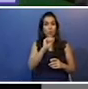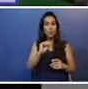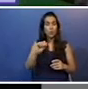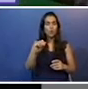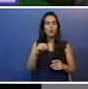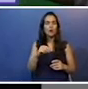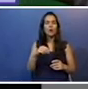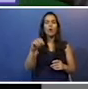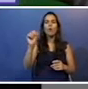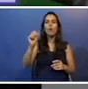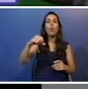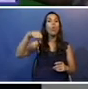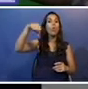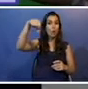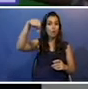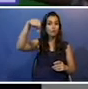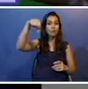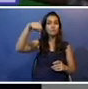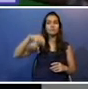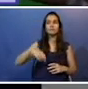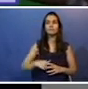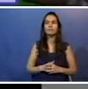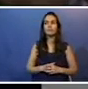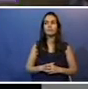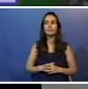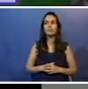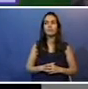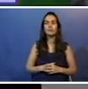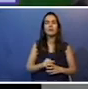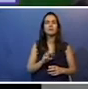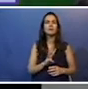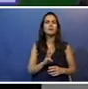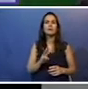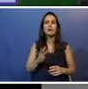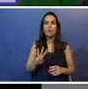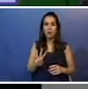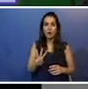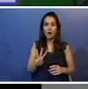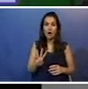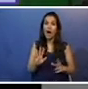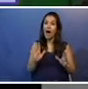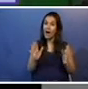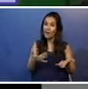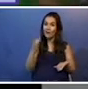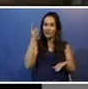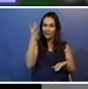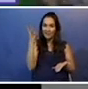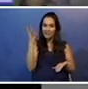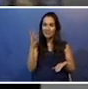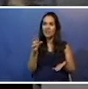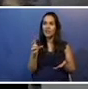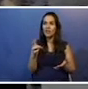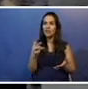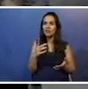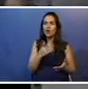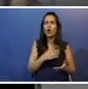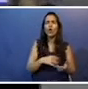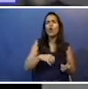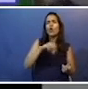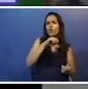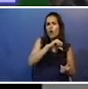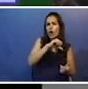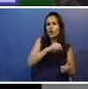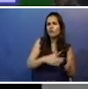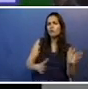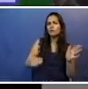valor equivalente. Olha, 9 e 34. Então, agora fica fácil, né? Aqui, ó, 9 para